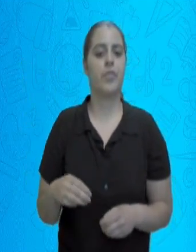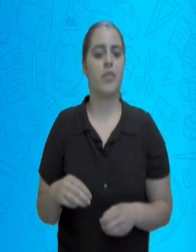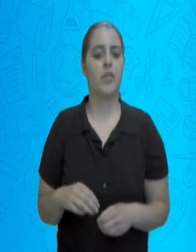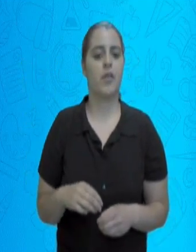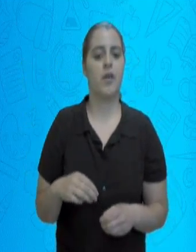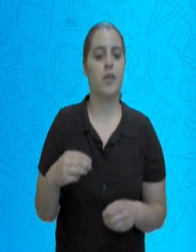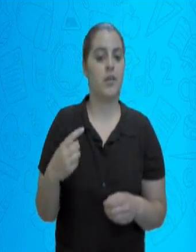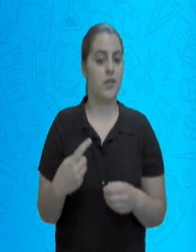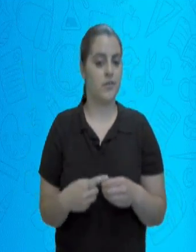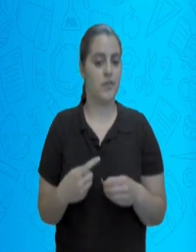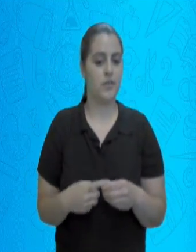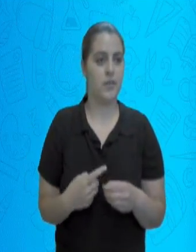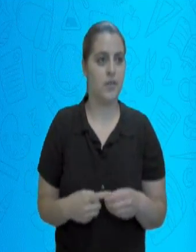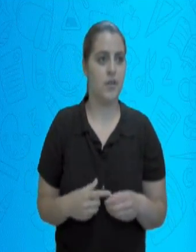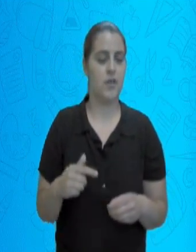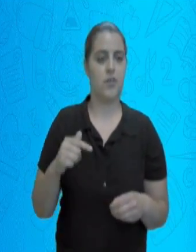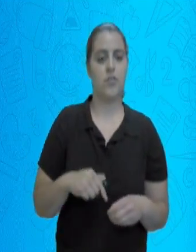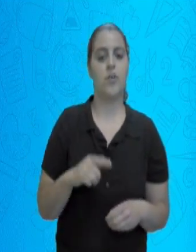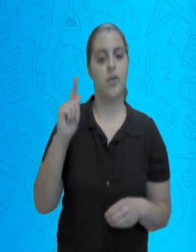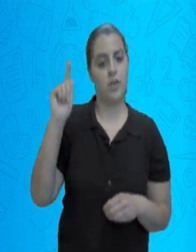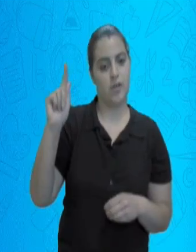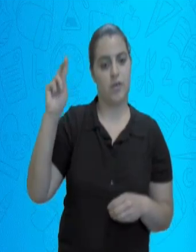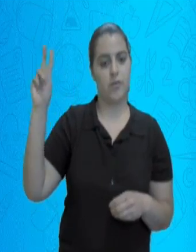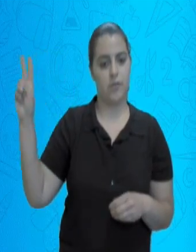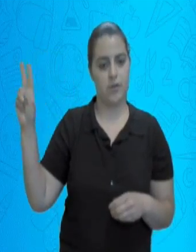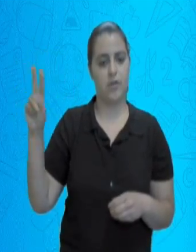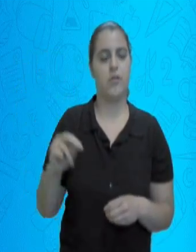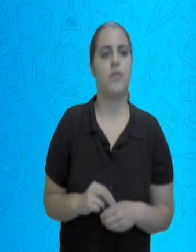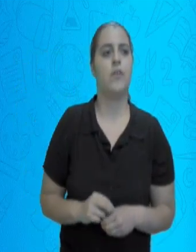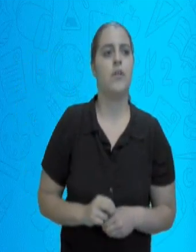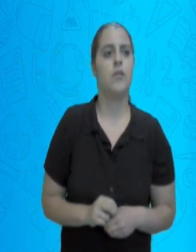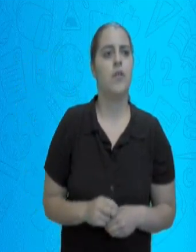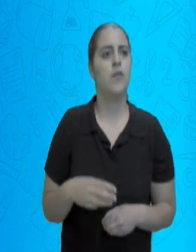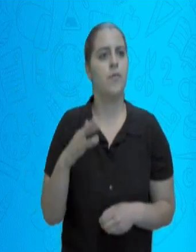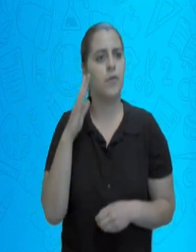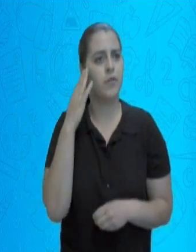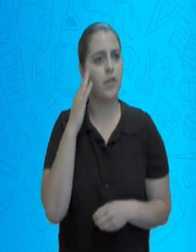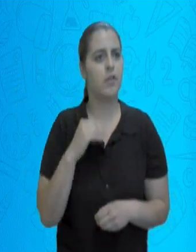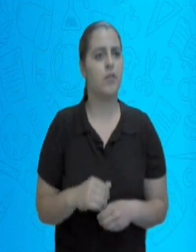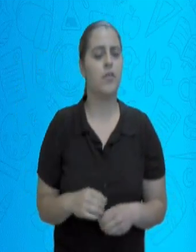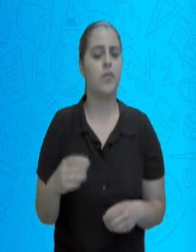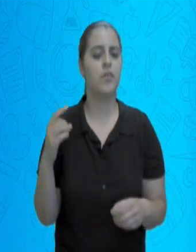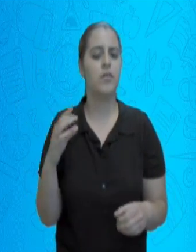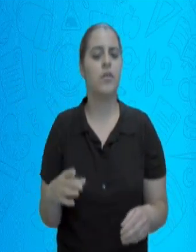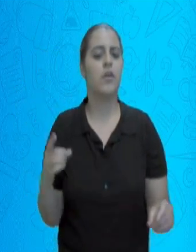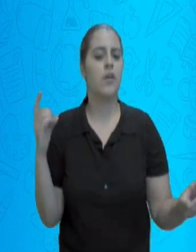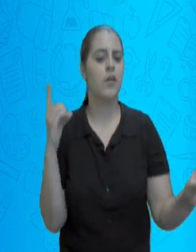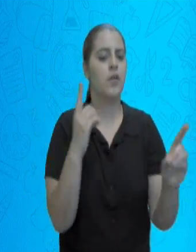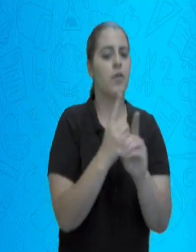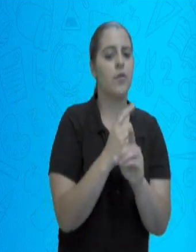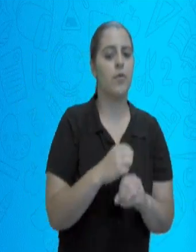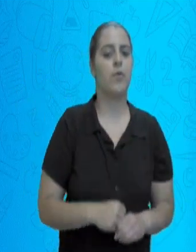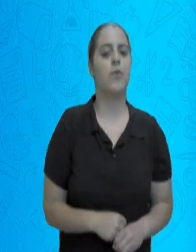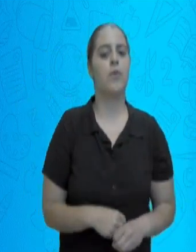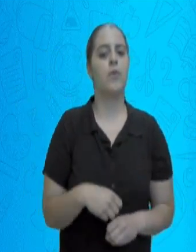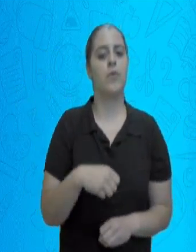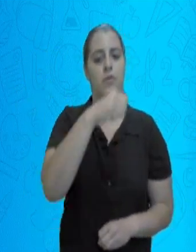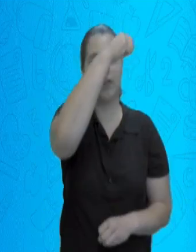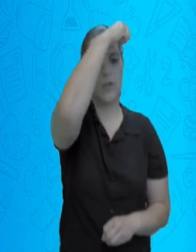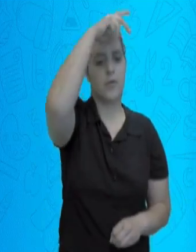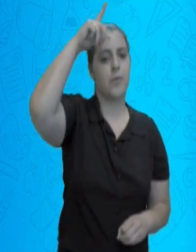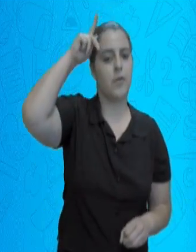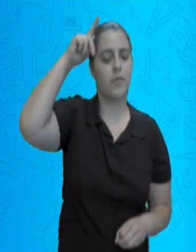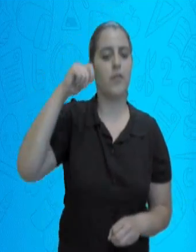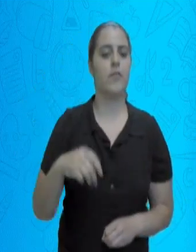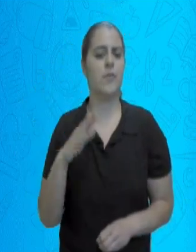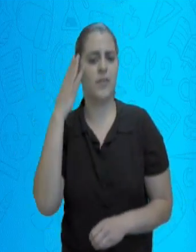cidade principal é Governador Valadares. Aquela em que se encontra a prefeitura. Vocês